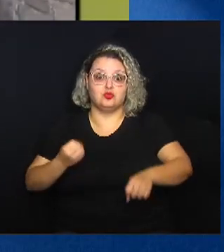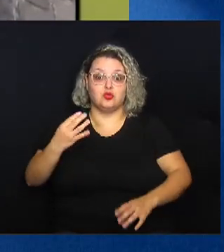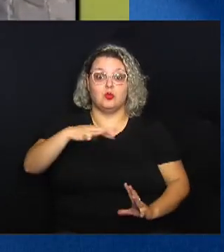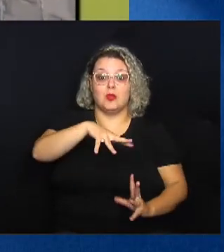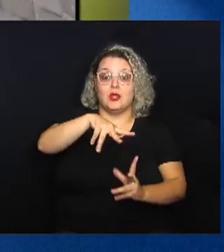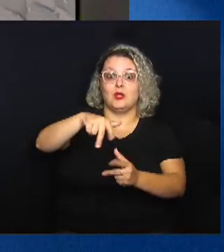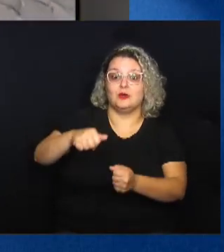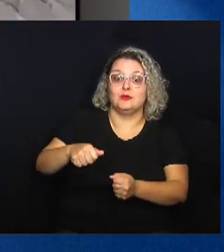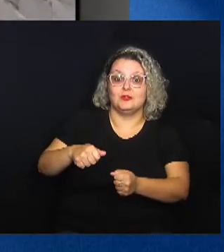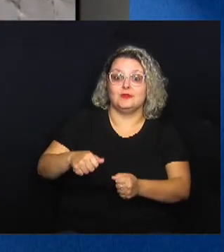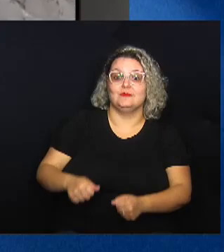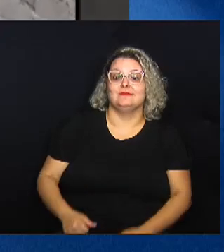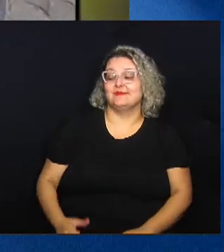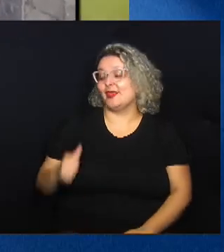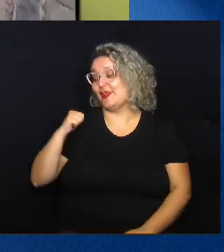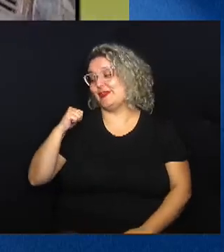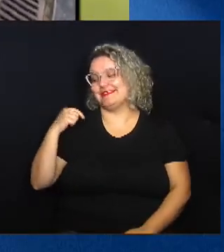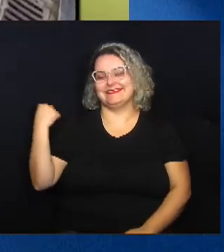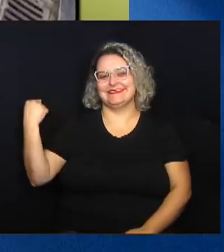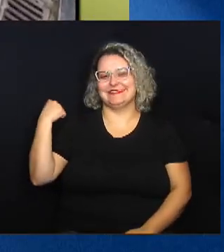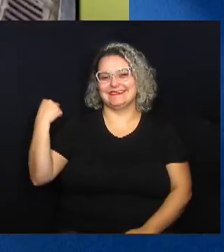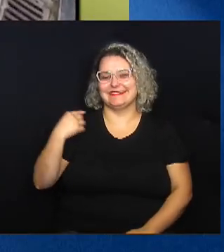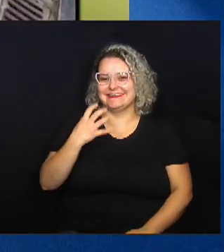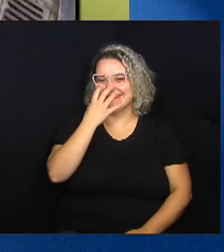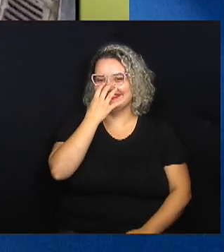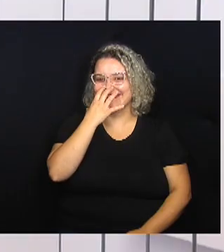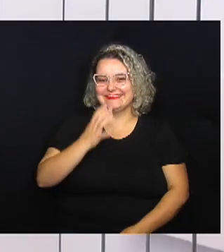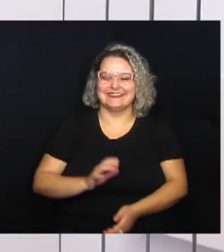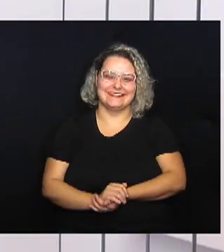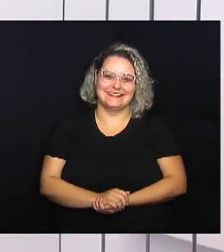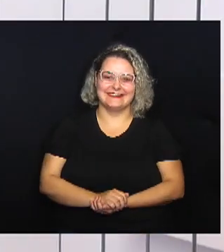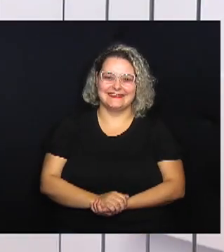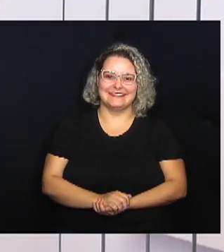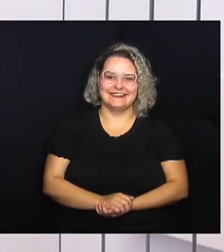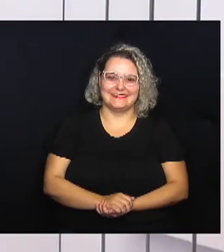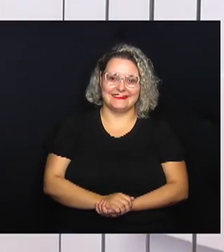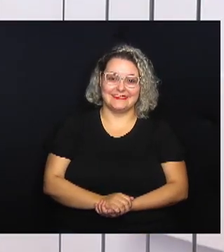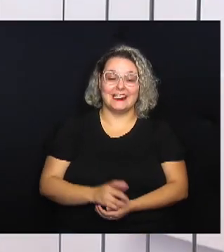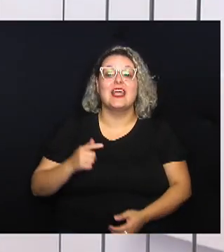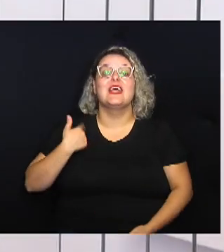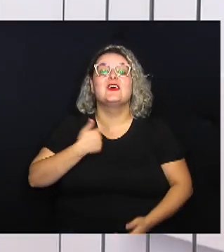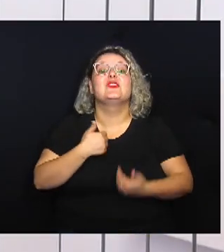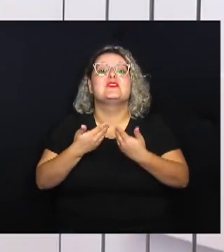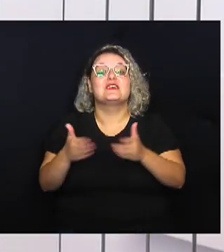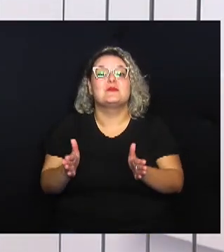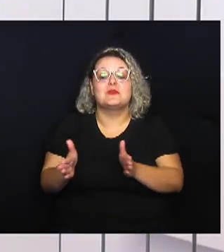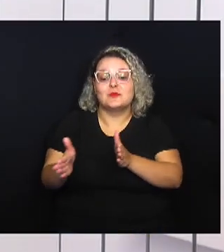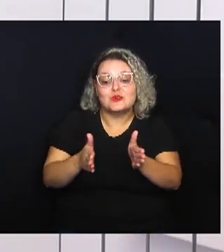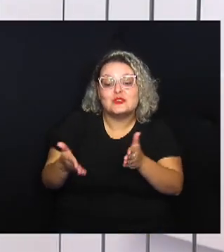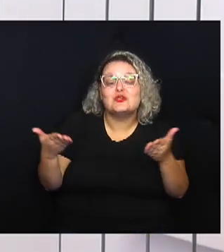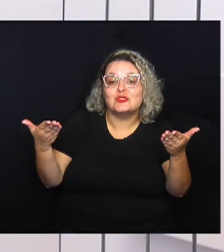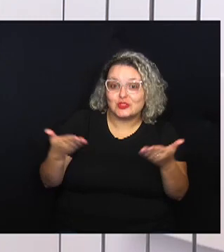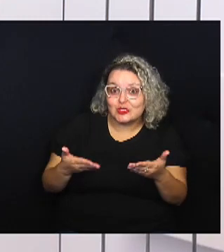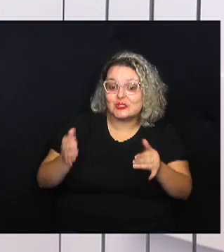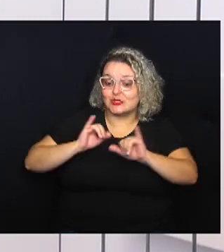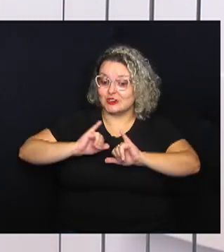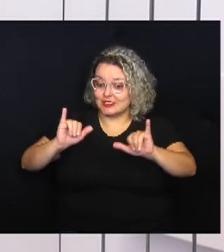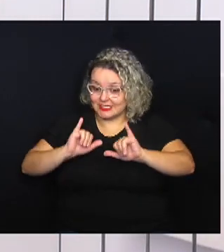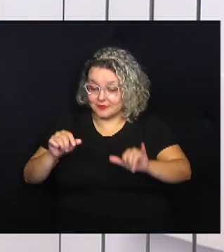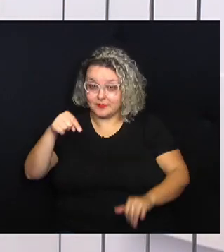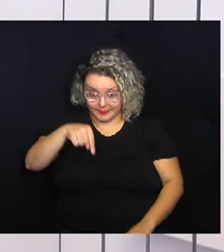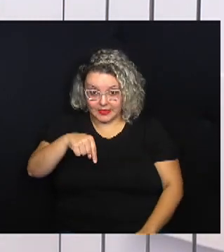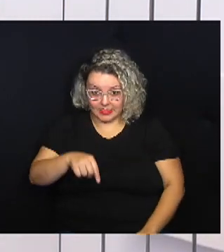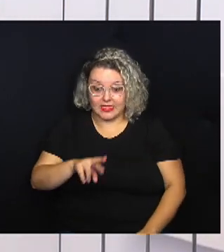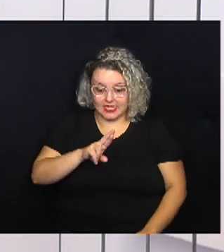e na garupa com um cachorro e a gente abre a edição de hoje com as notícias aqui